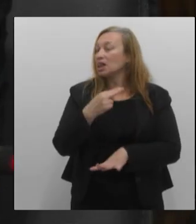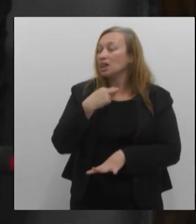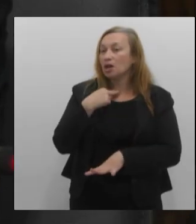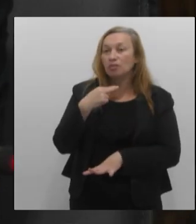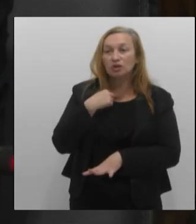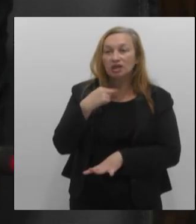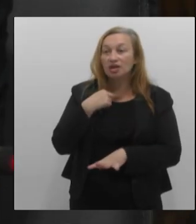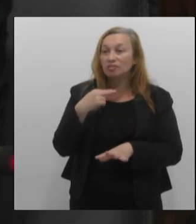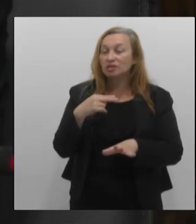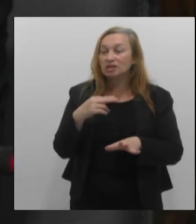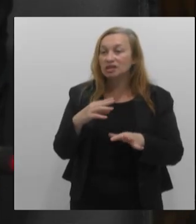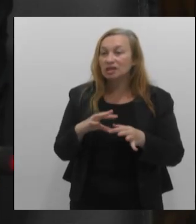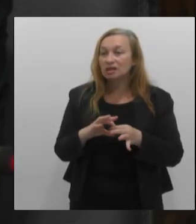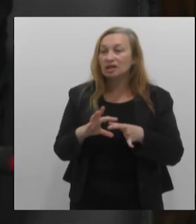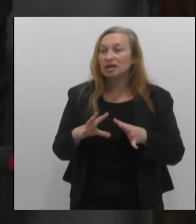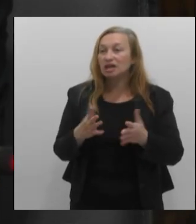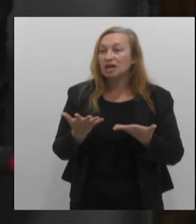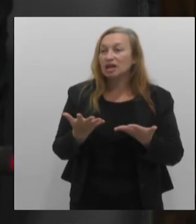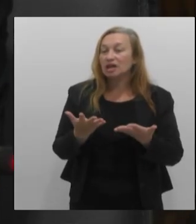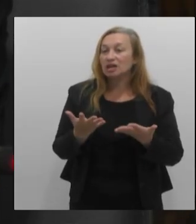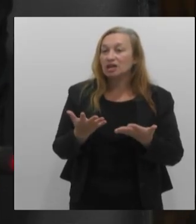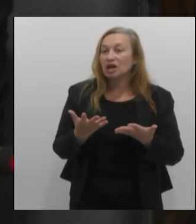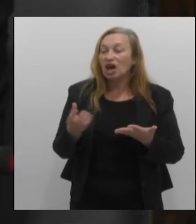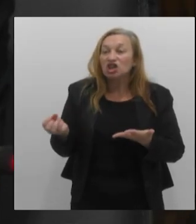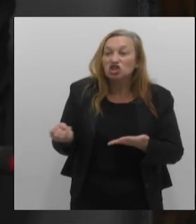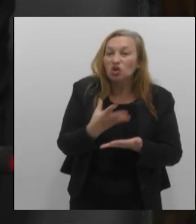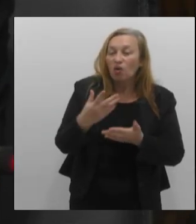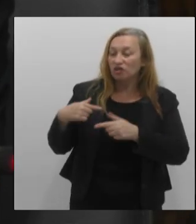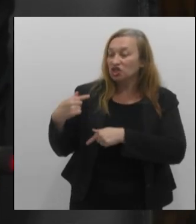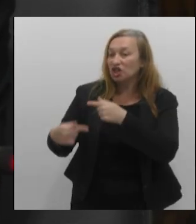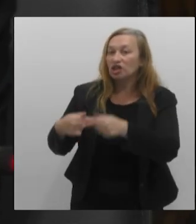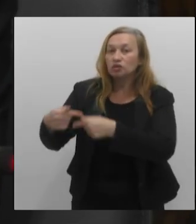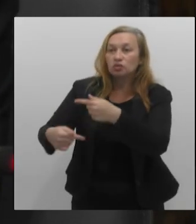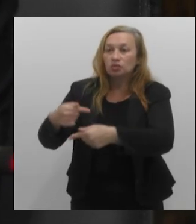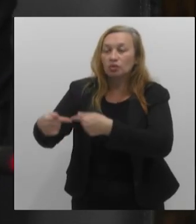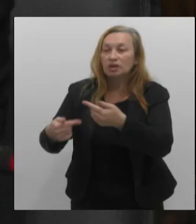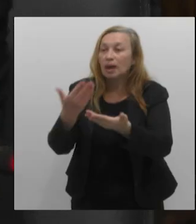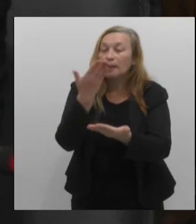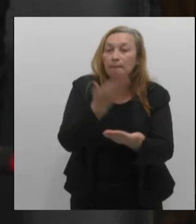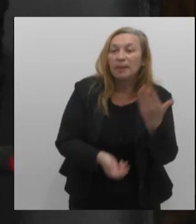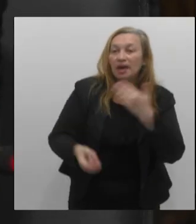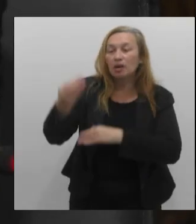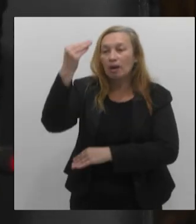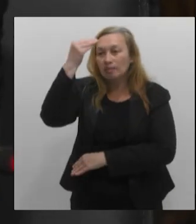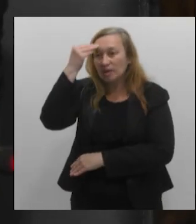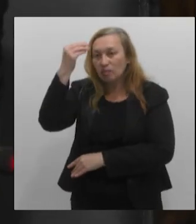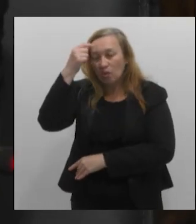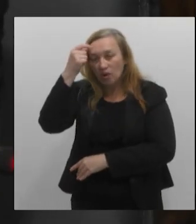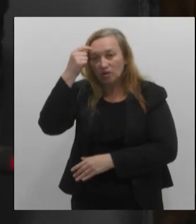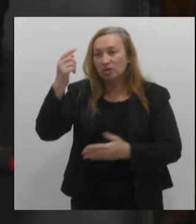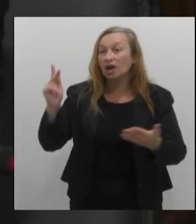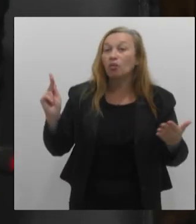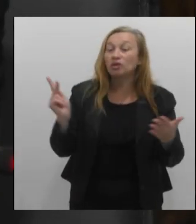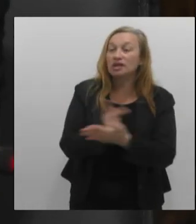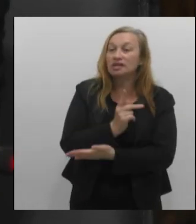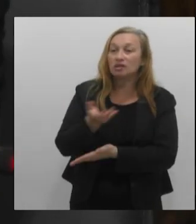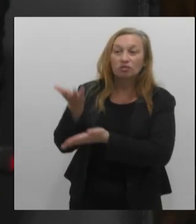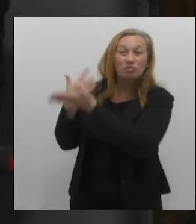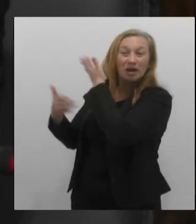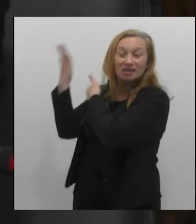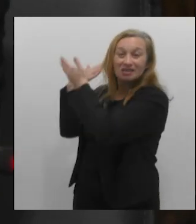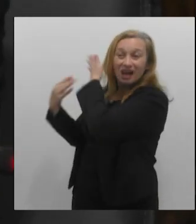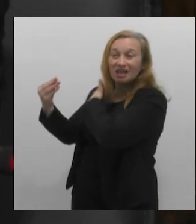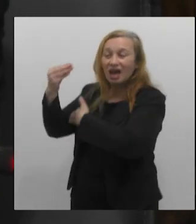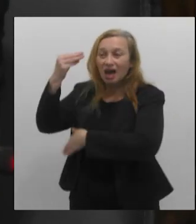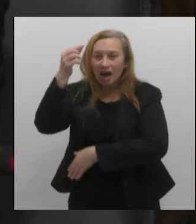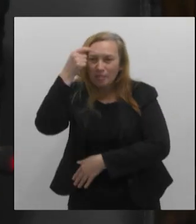podemos permitir que as atuais e as novas gerações percam a memória do que aconteceu. Aquela memória